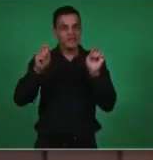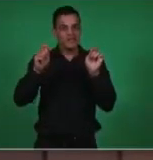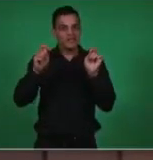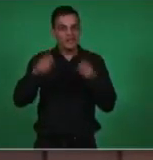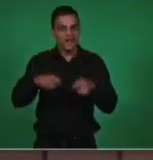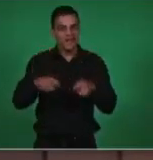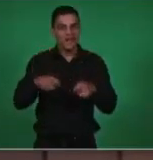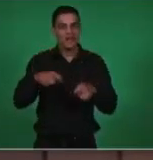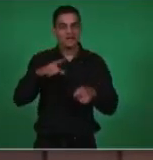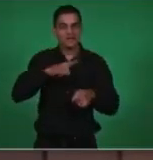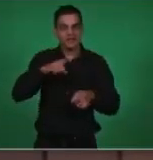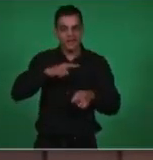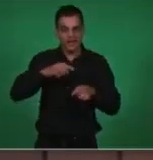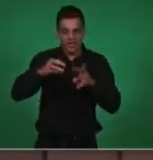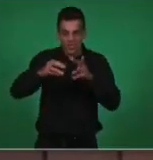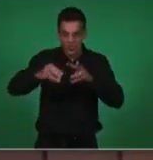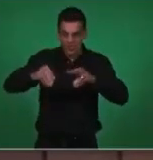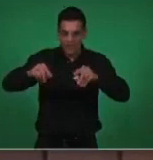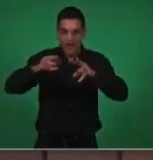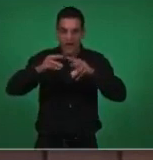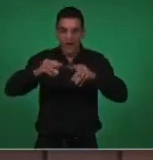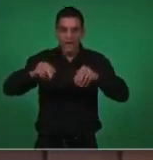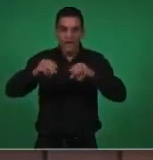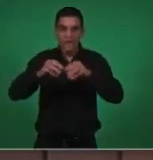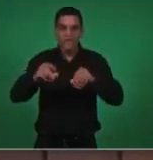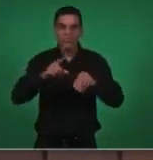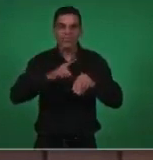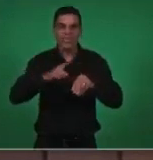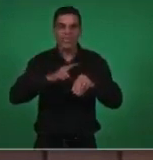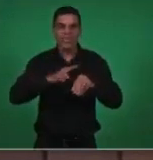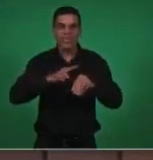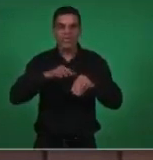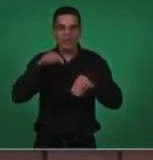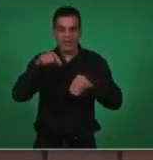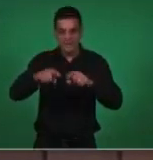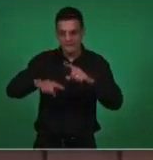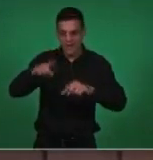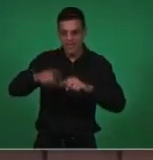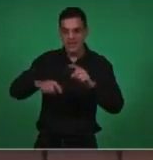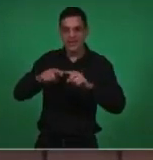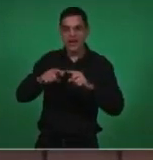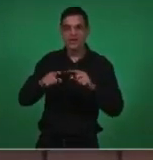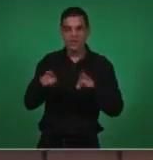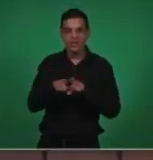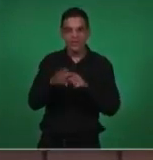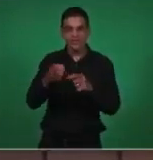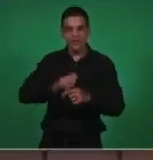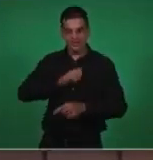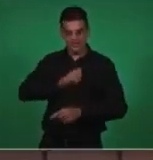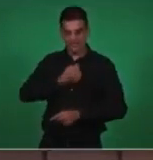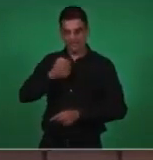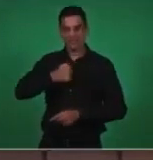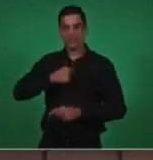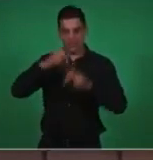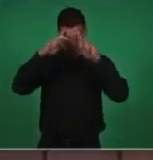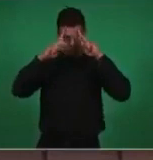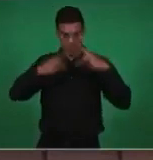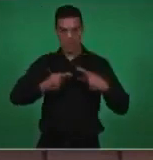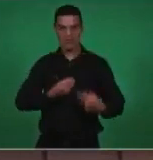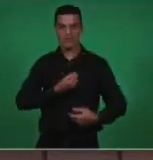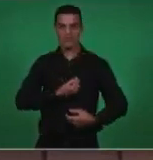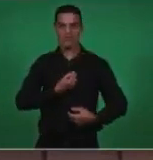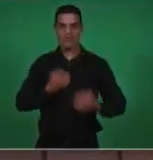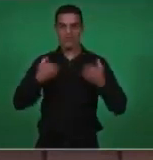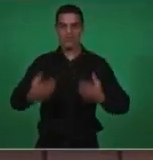químicos que estão presentes lá e no corpo humano, que são preponderantes para poder fazer vida biológica. Pode passar. A palavra do